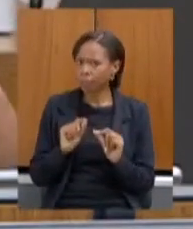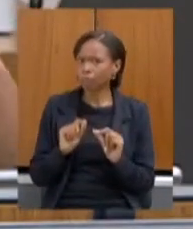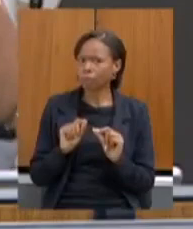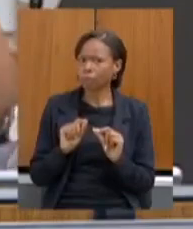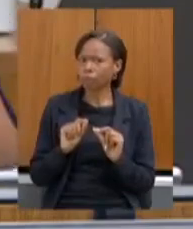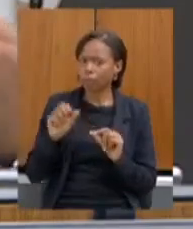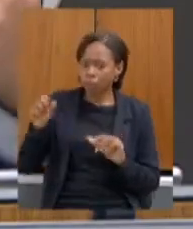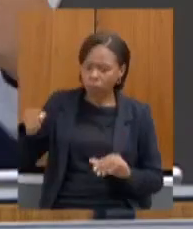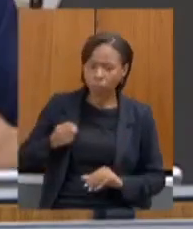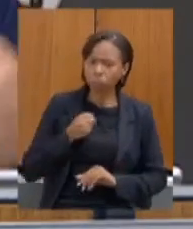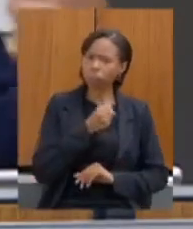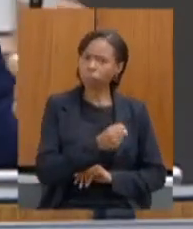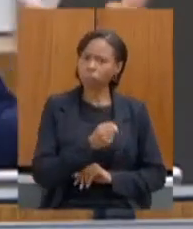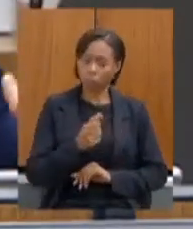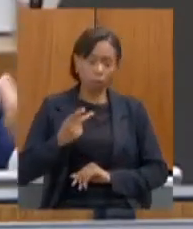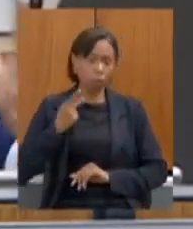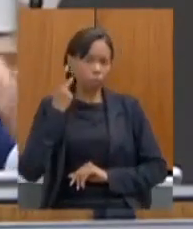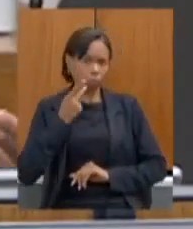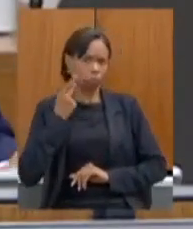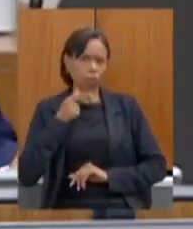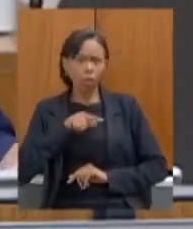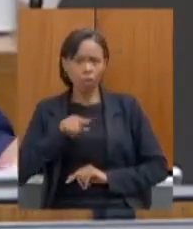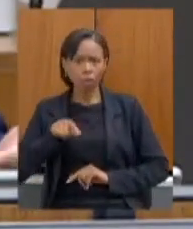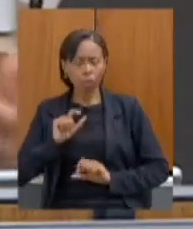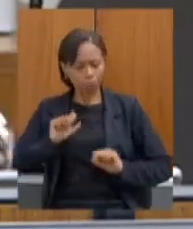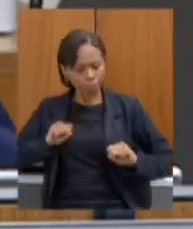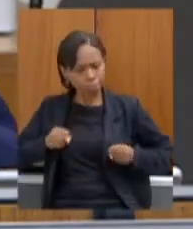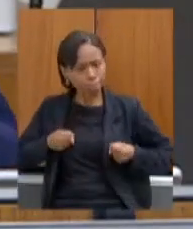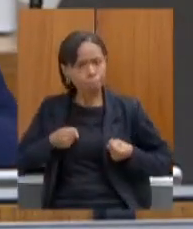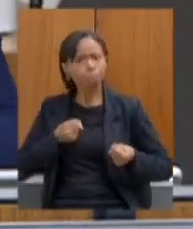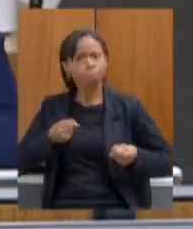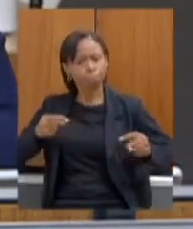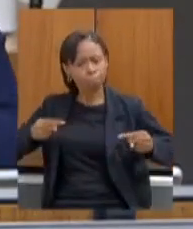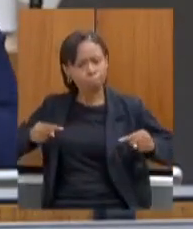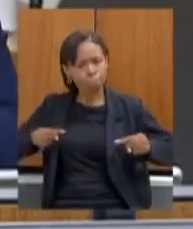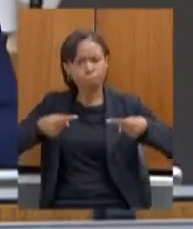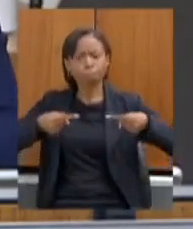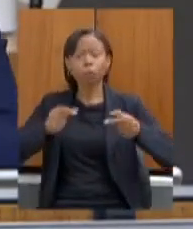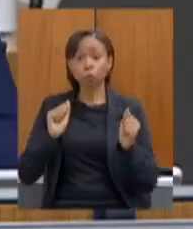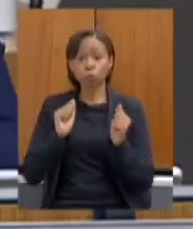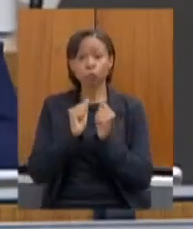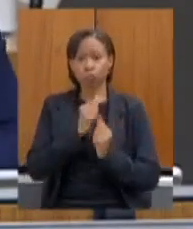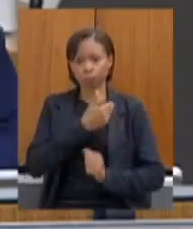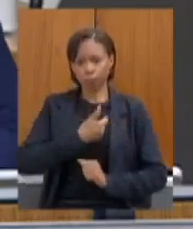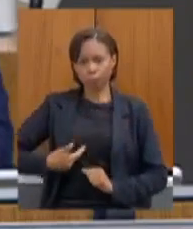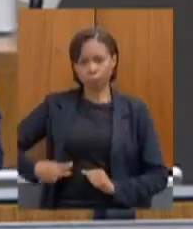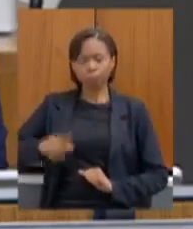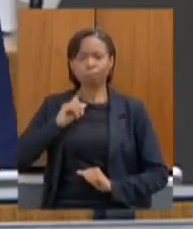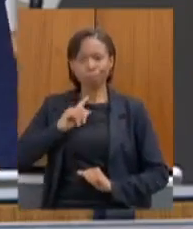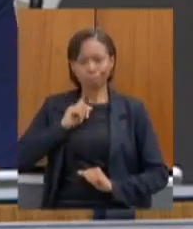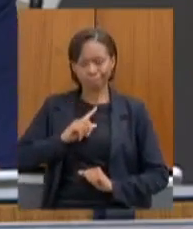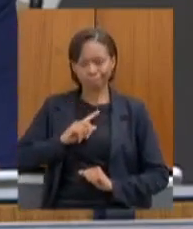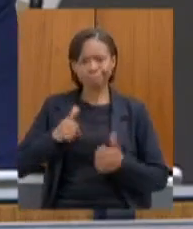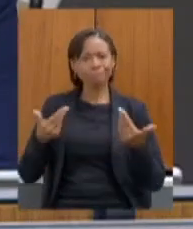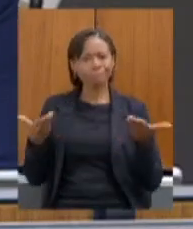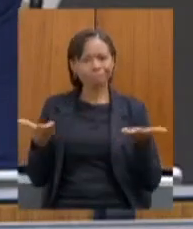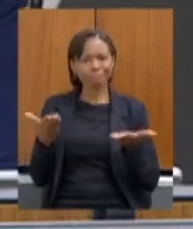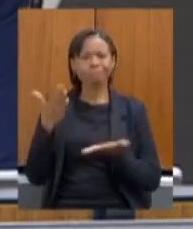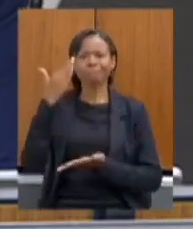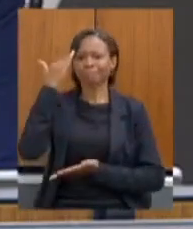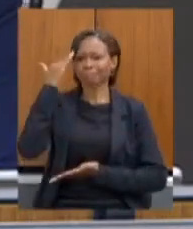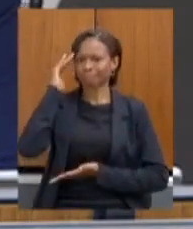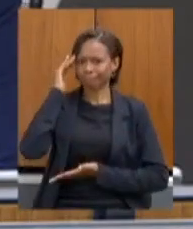parlamentares dispostos a enfrentar esse desafio com o governo do Estado. E acho que hoje, deputado, a gente entende e